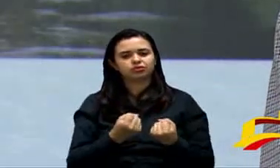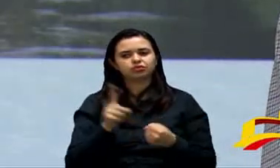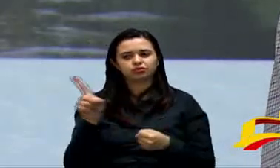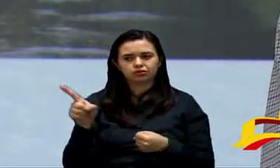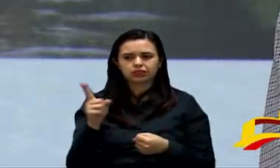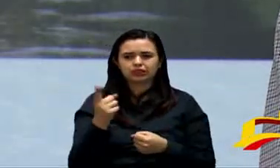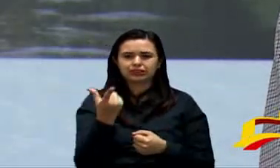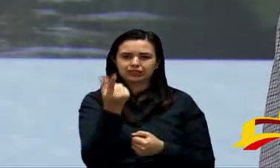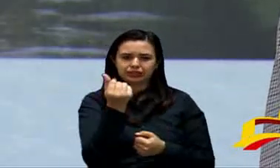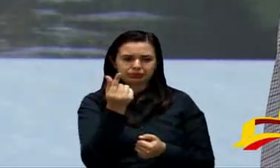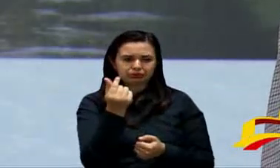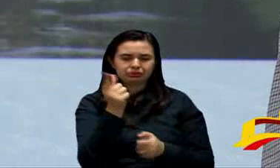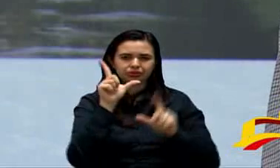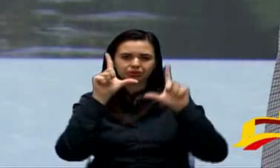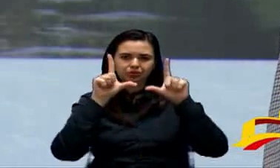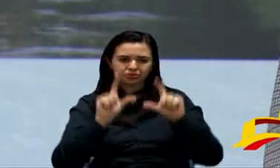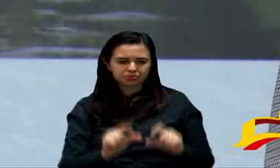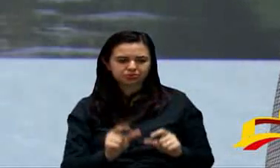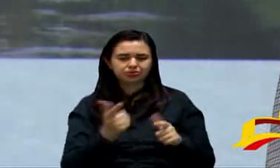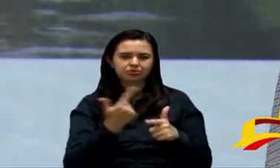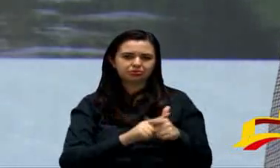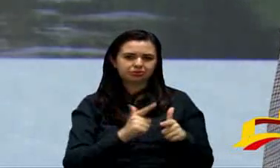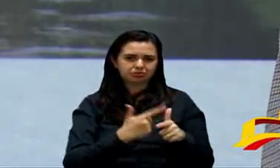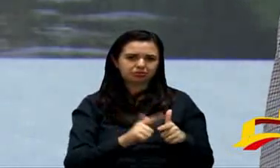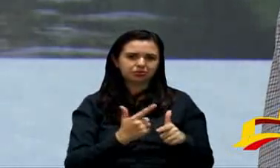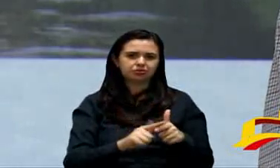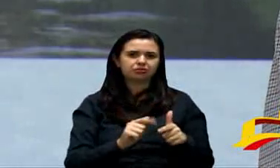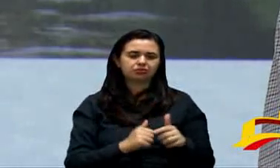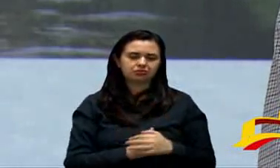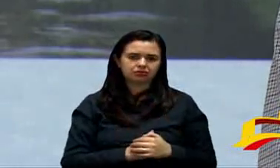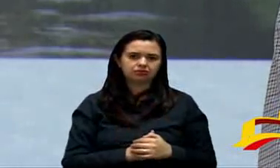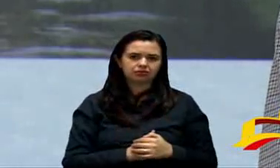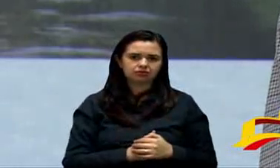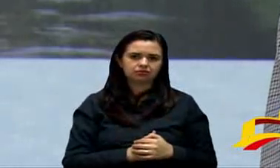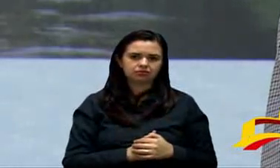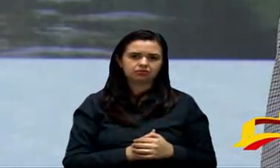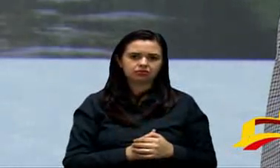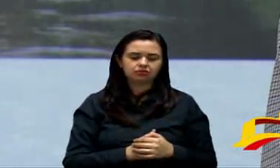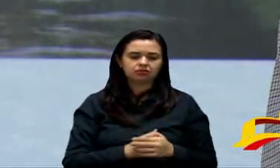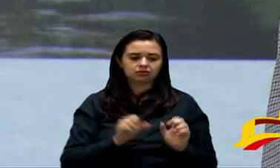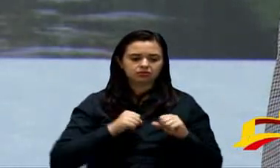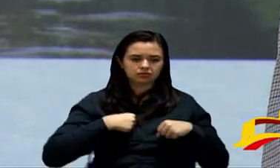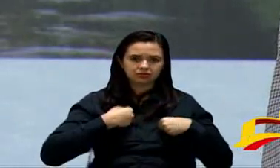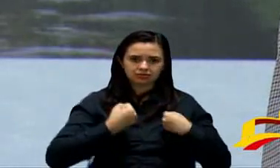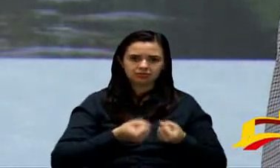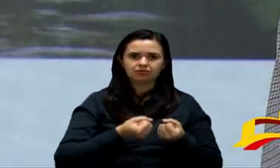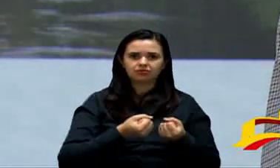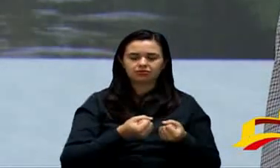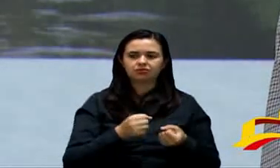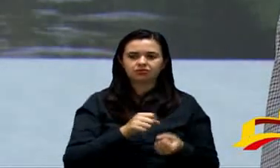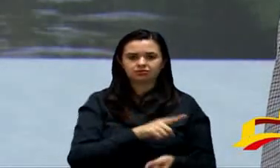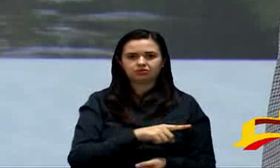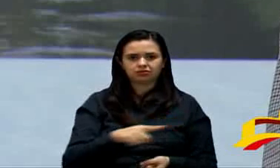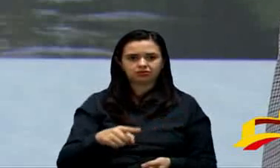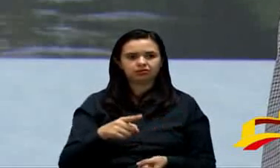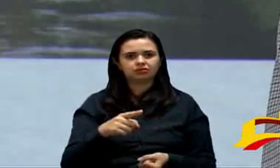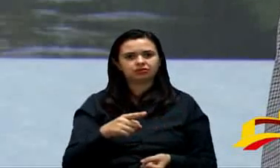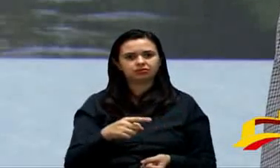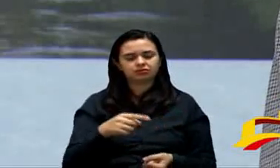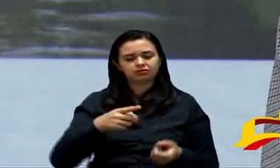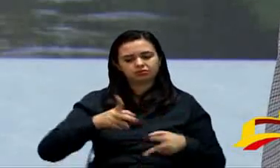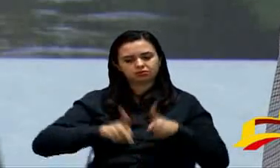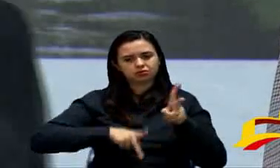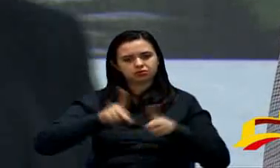pandemia e envidará todos os esforços necessários para evitar que a população brasileira siga sofrendo com o